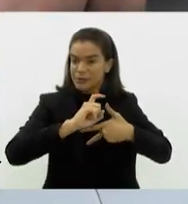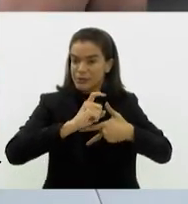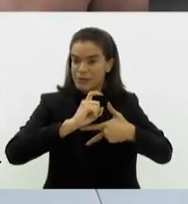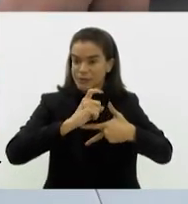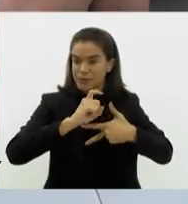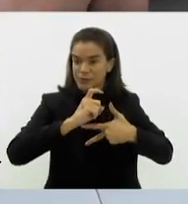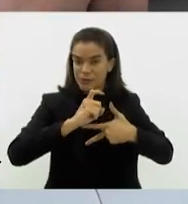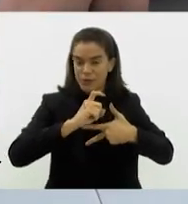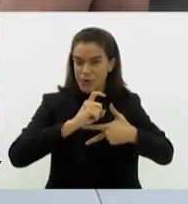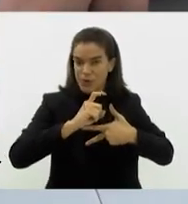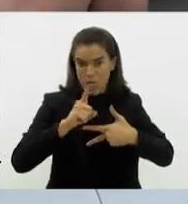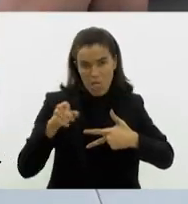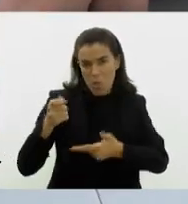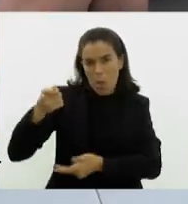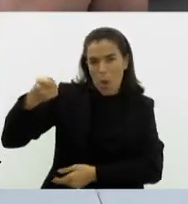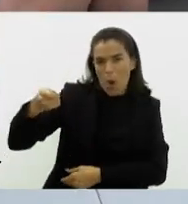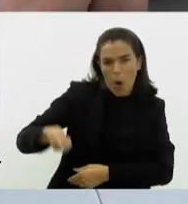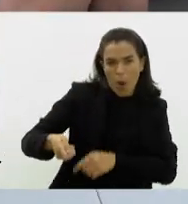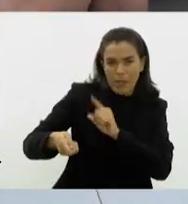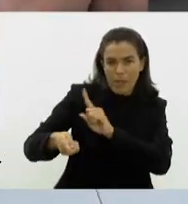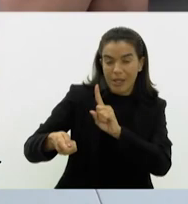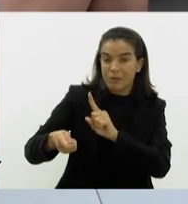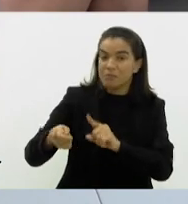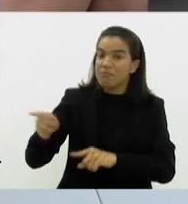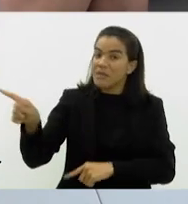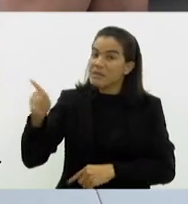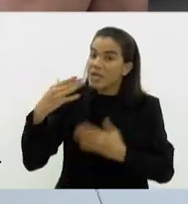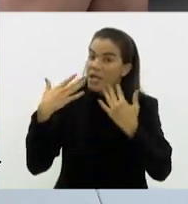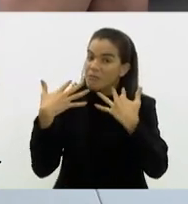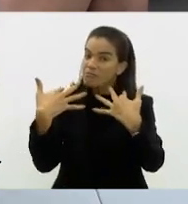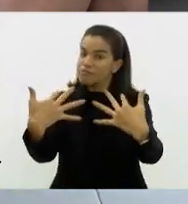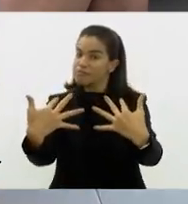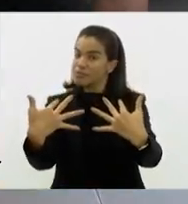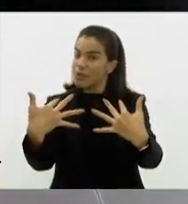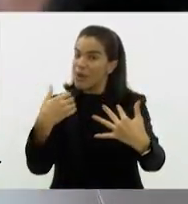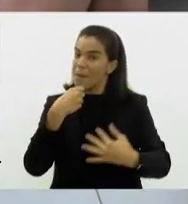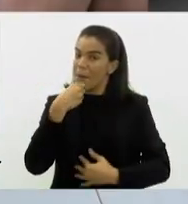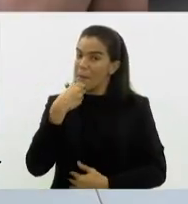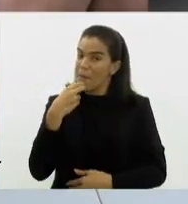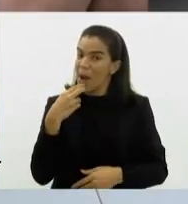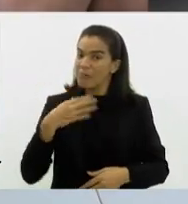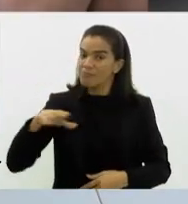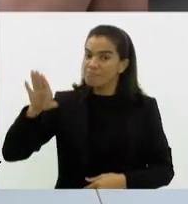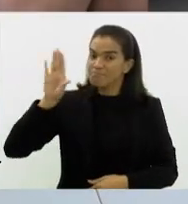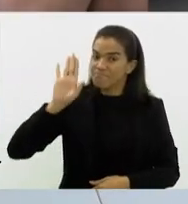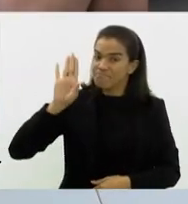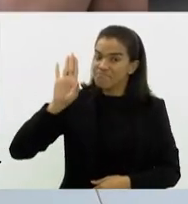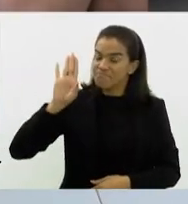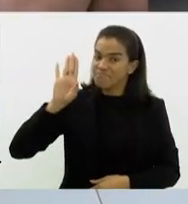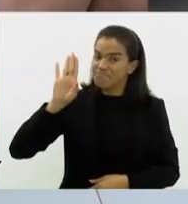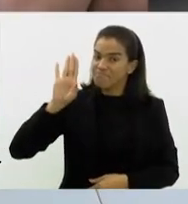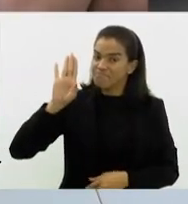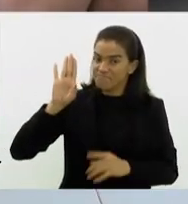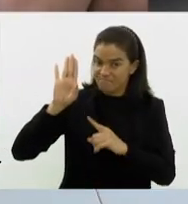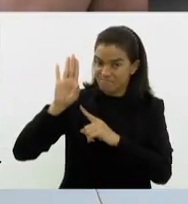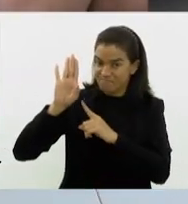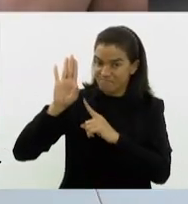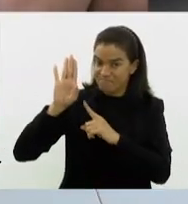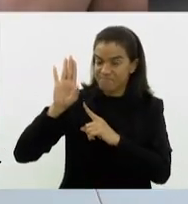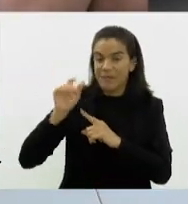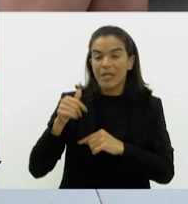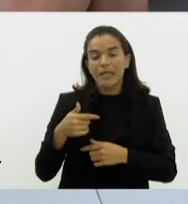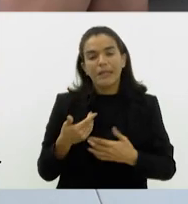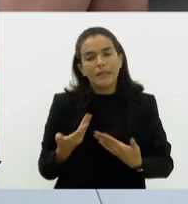Ele não é obrigado a mandar, mas ele publicamente disse que ia mandar, e não mandou. Ora, então, quando